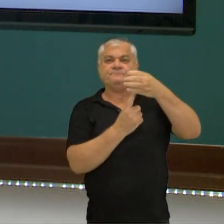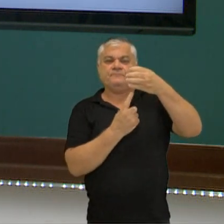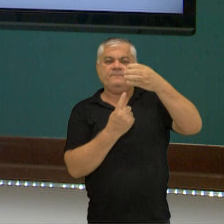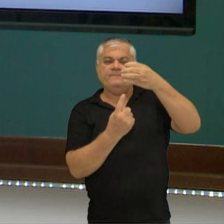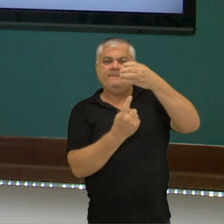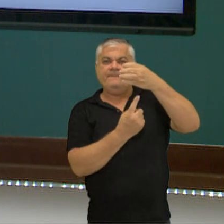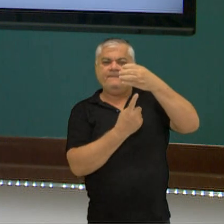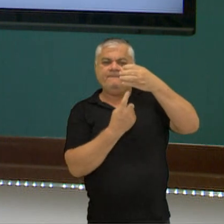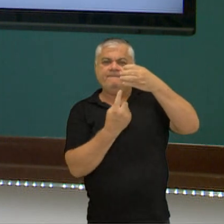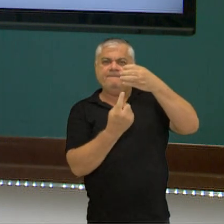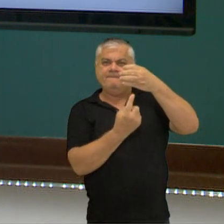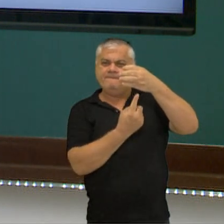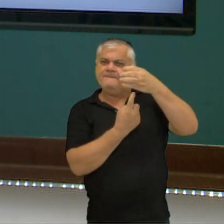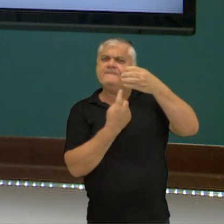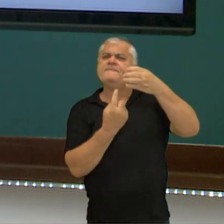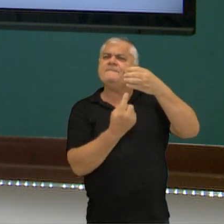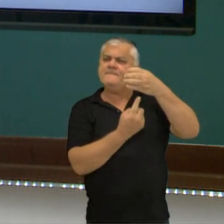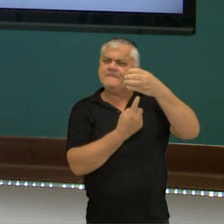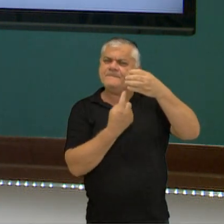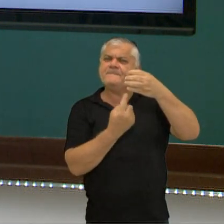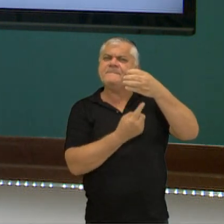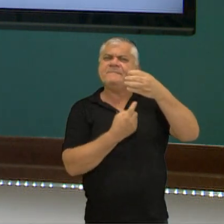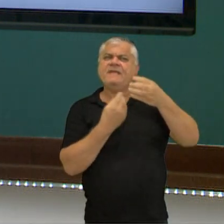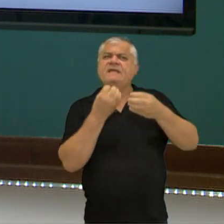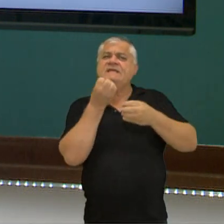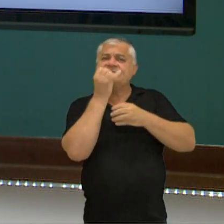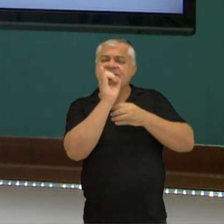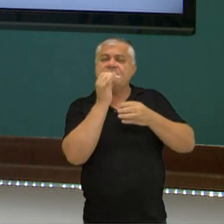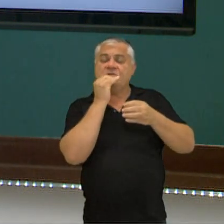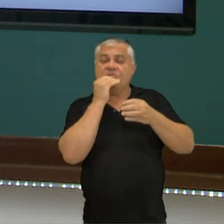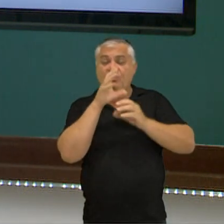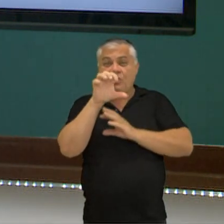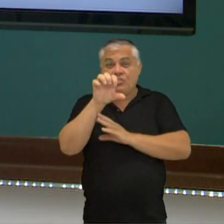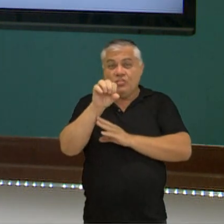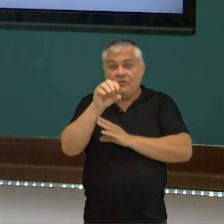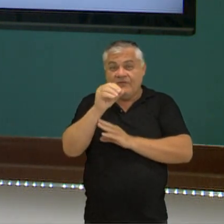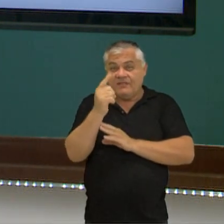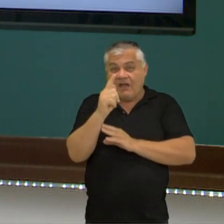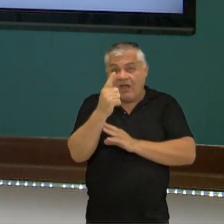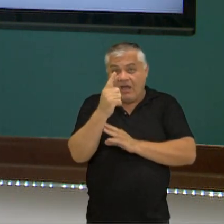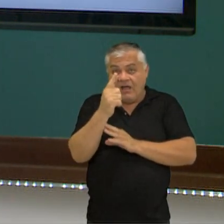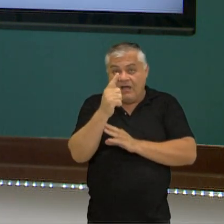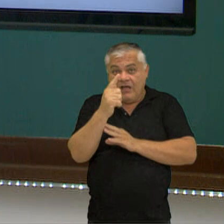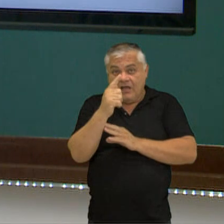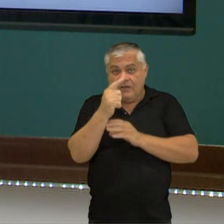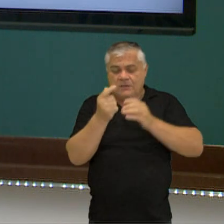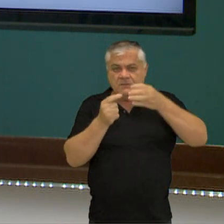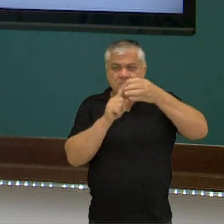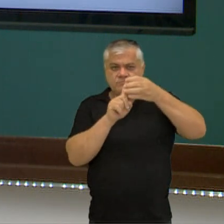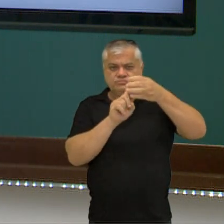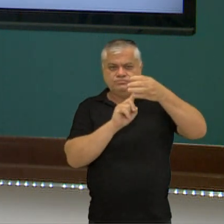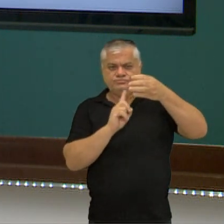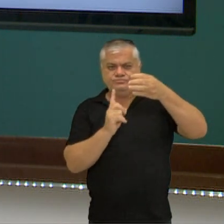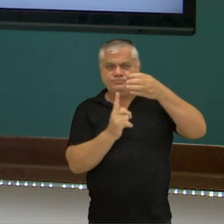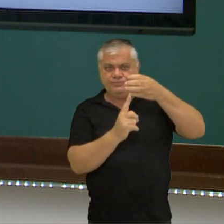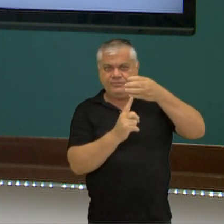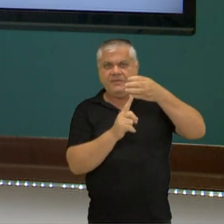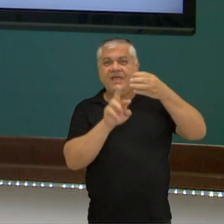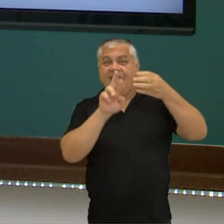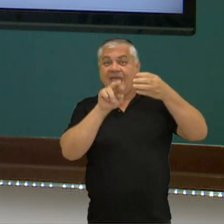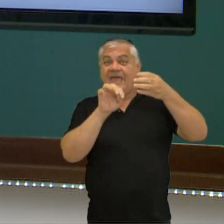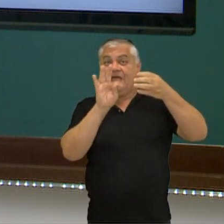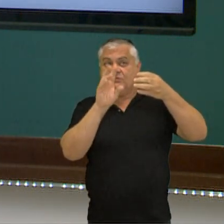exatamente em relação a esse eixo. Se esse eixo formar 90 graus com a base, a gente chama ele de cilindro